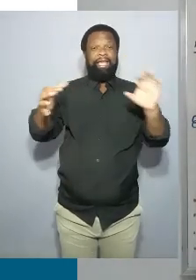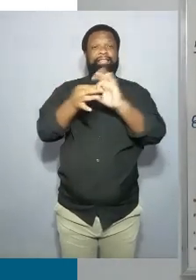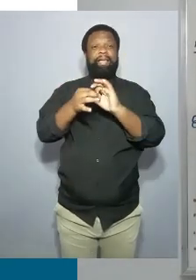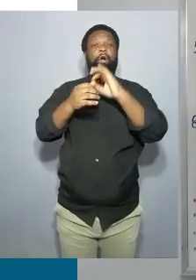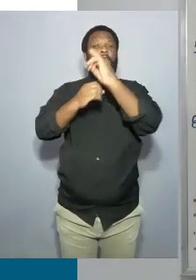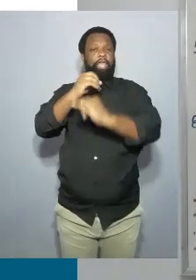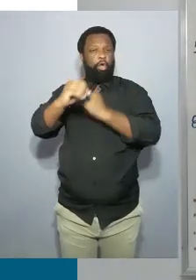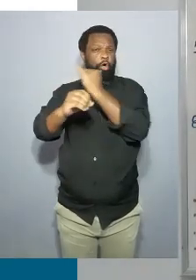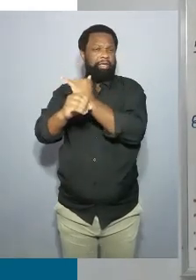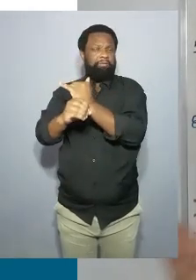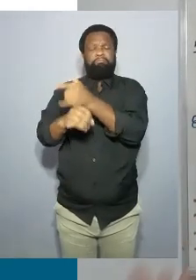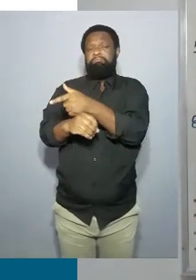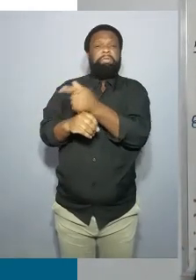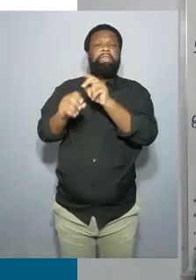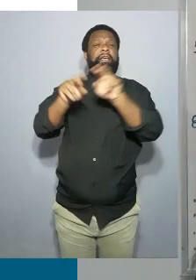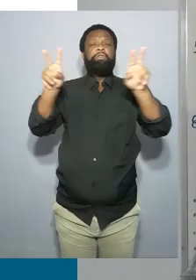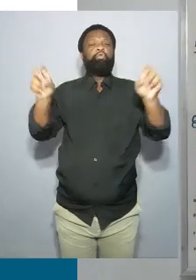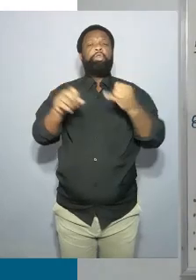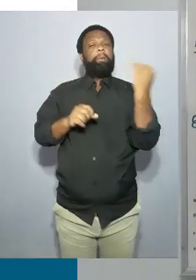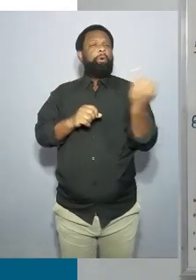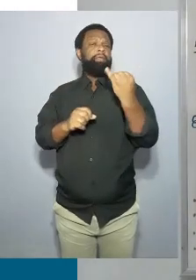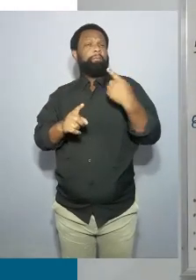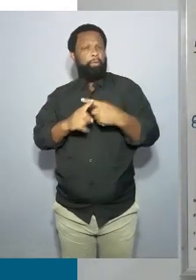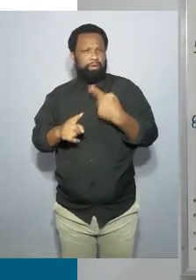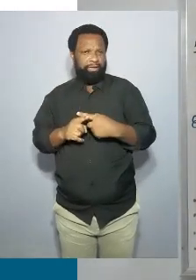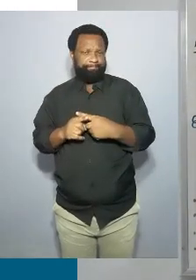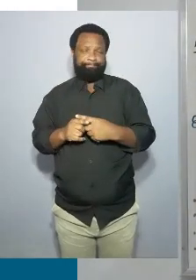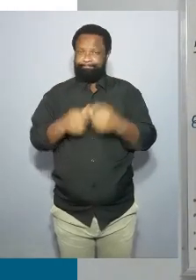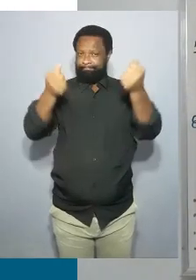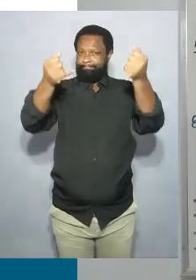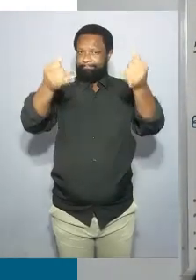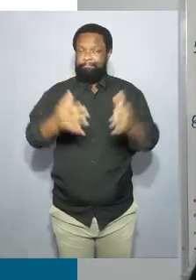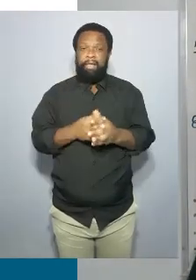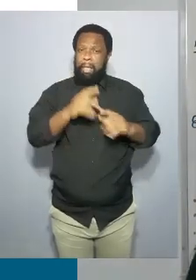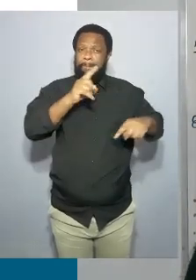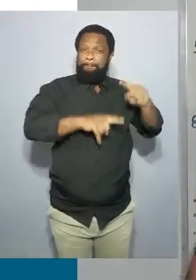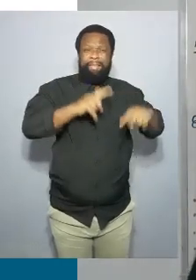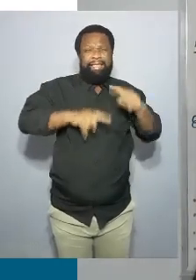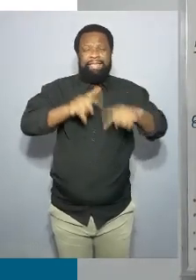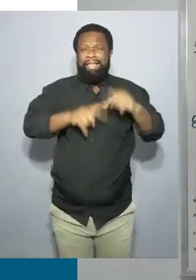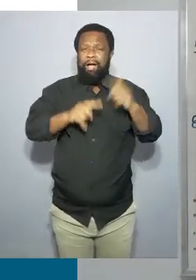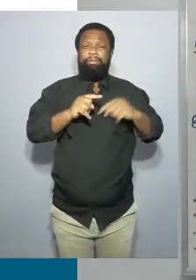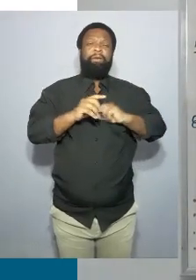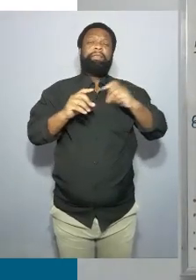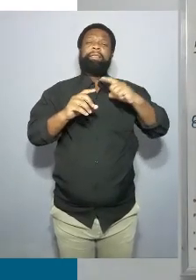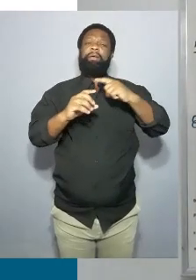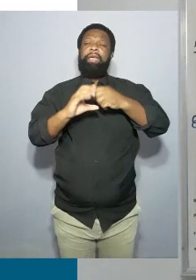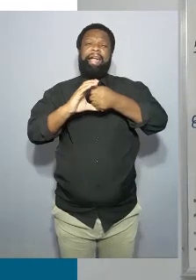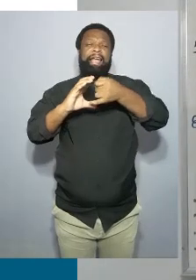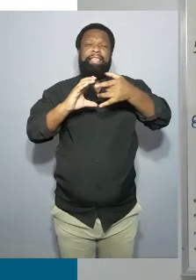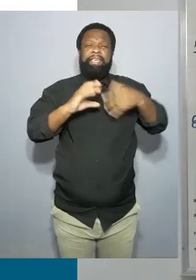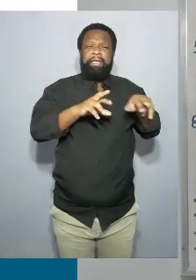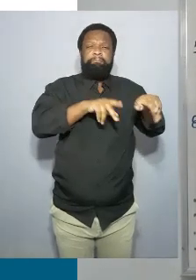seria a importância de estudar sobre esse assunto, pessoal? Bom, os materiais eles apresentam propriedades